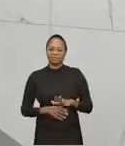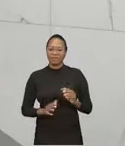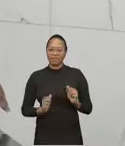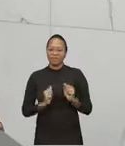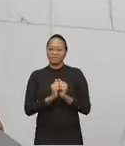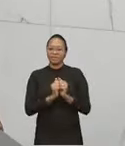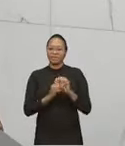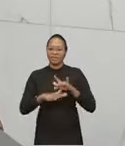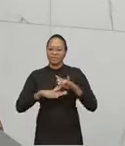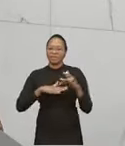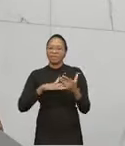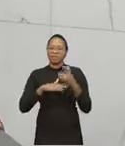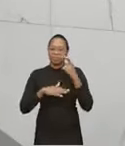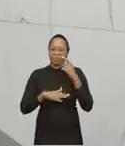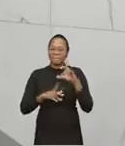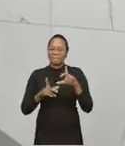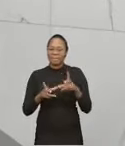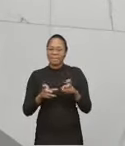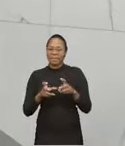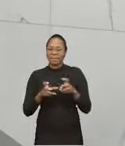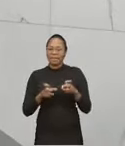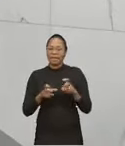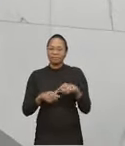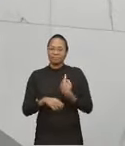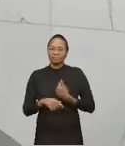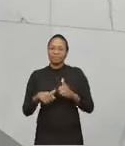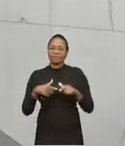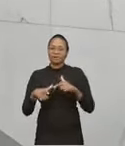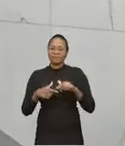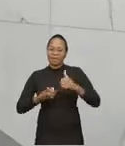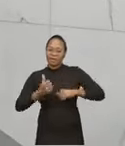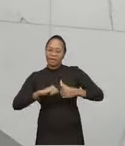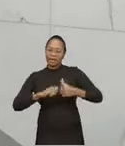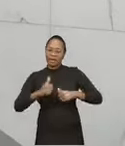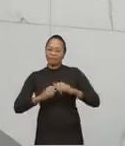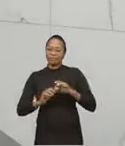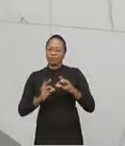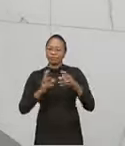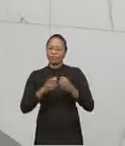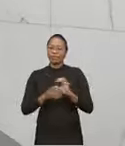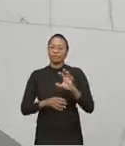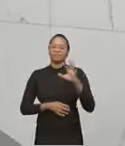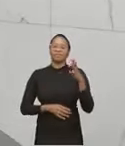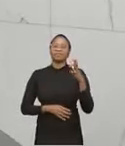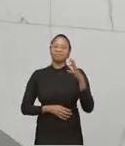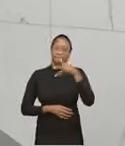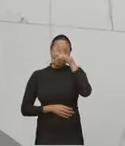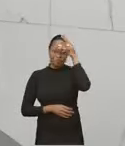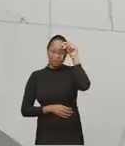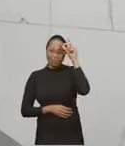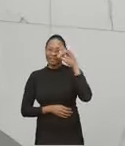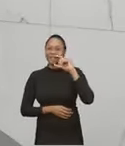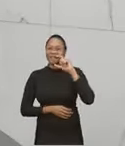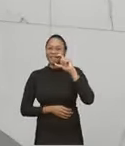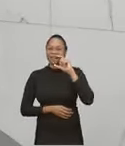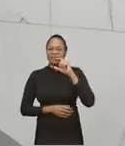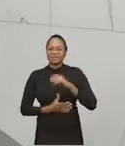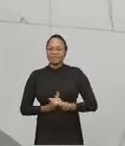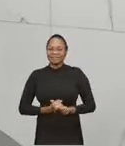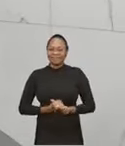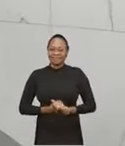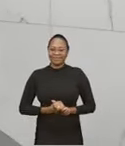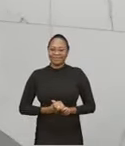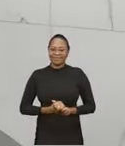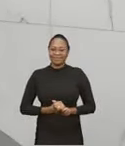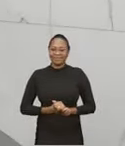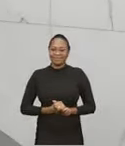pela rede social. Passe para estar analisando a da ponta dessa cidade. Prefeito Antônio Elinaldo é uma pessoa que